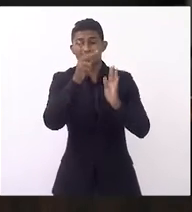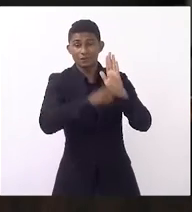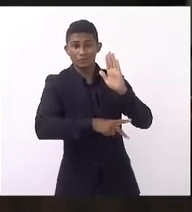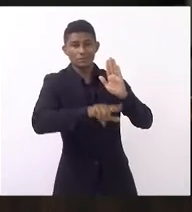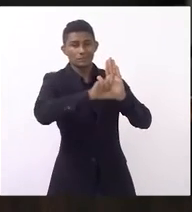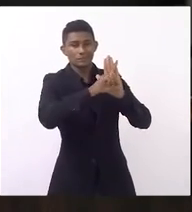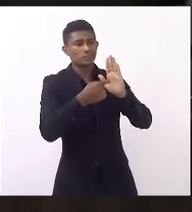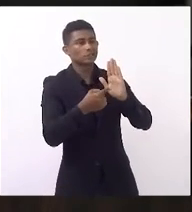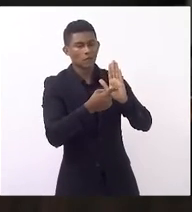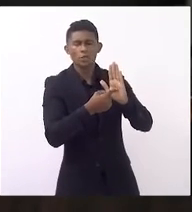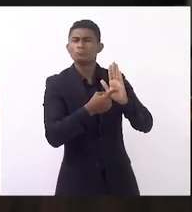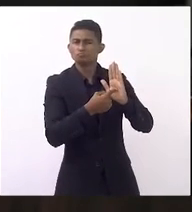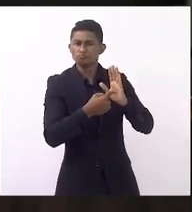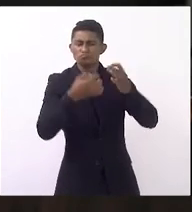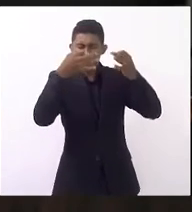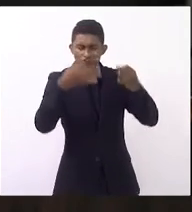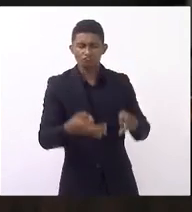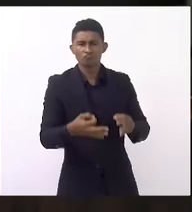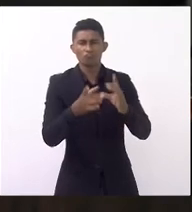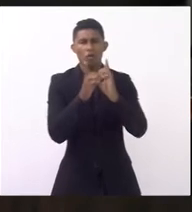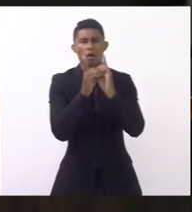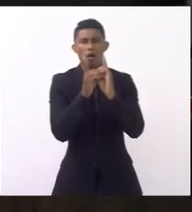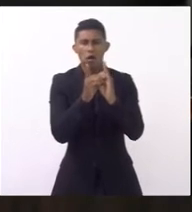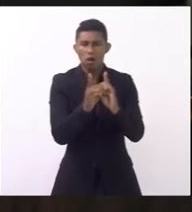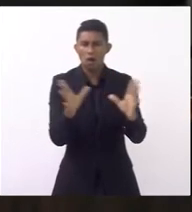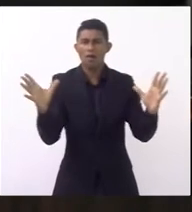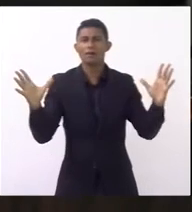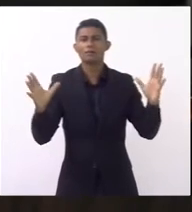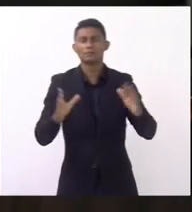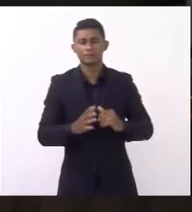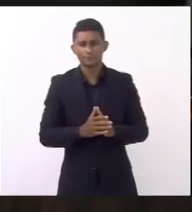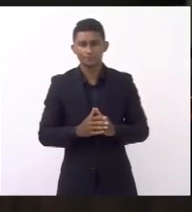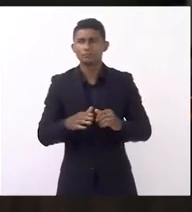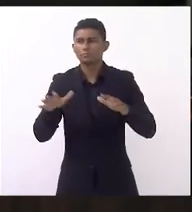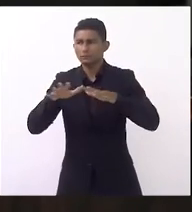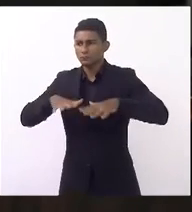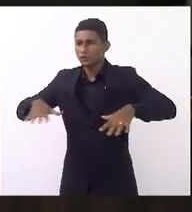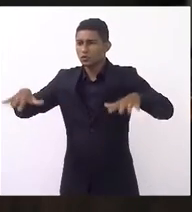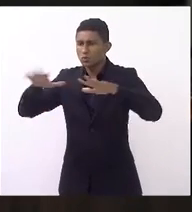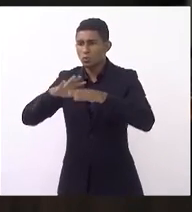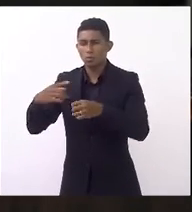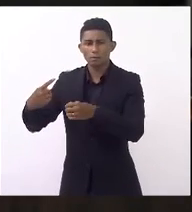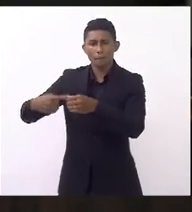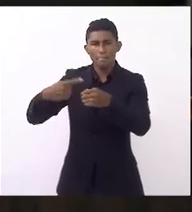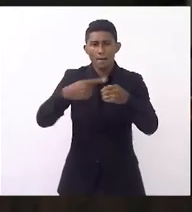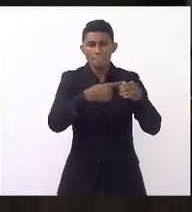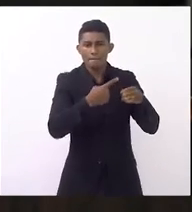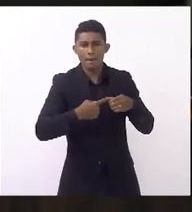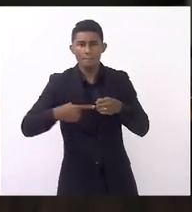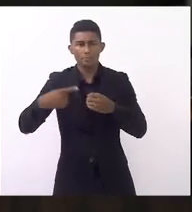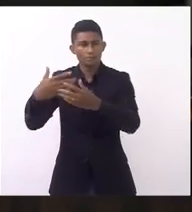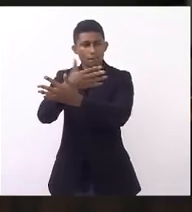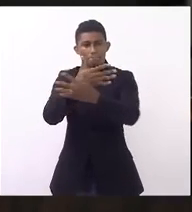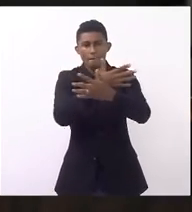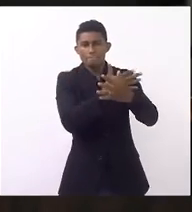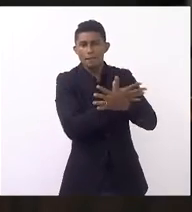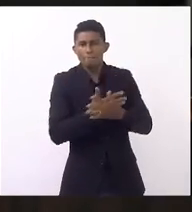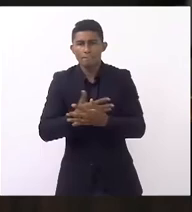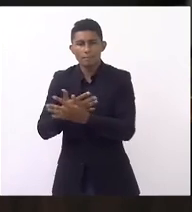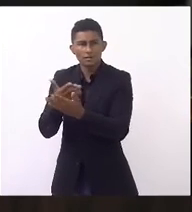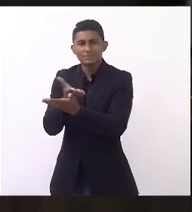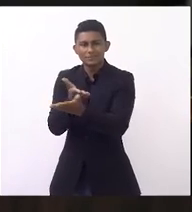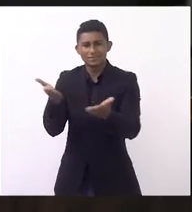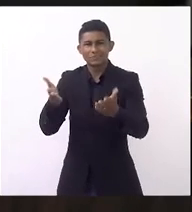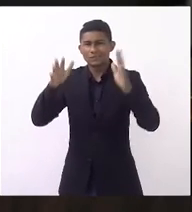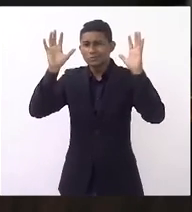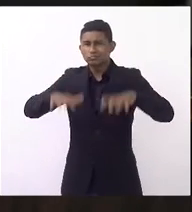mais democrática possível, atendendo a todos os municípios que sofreram com essas chuvas que